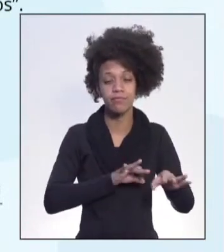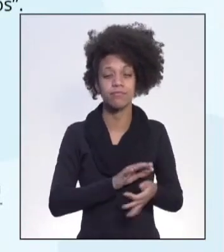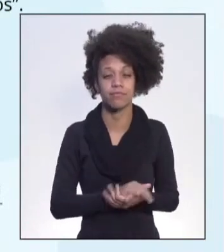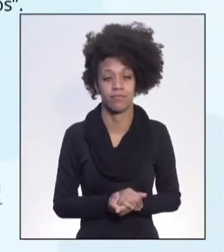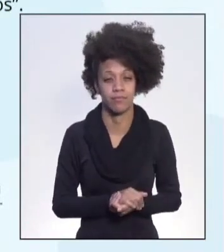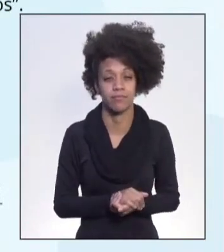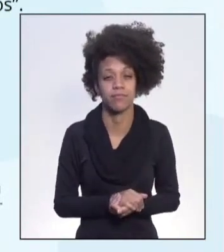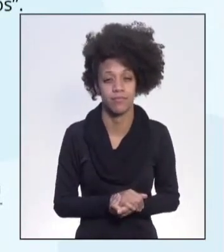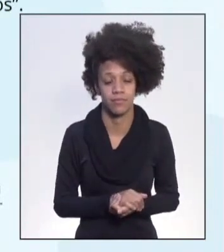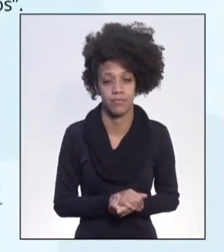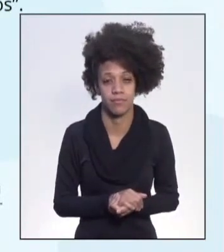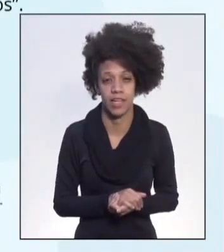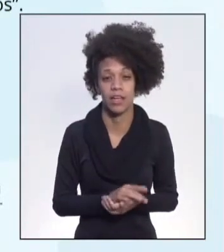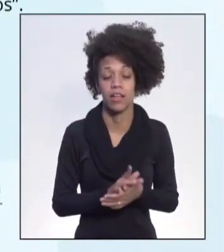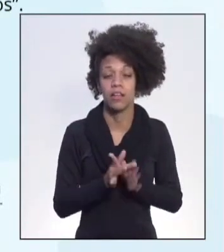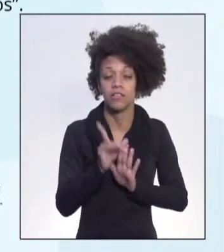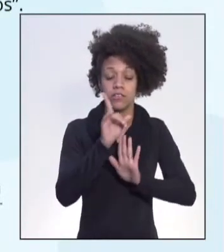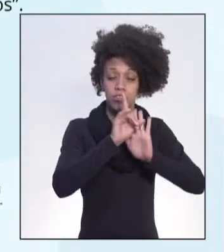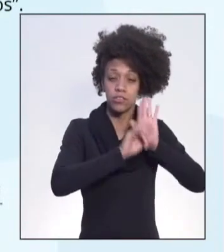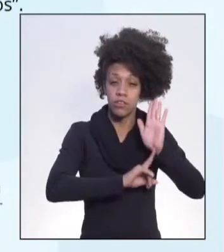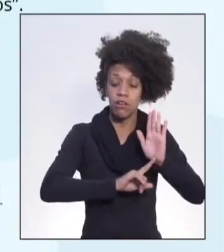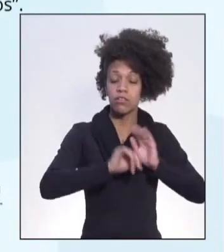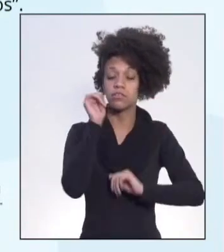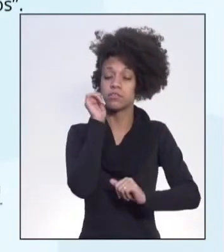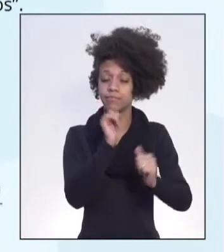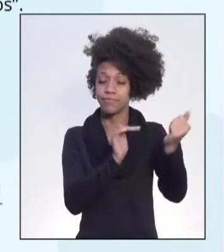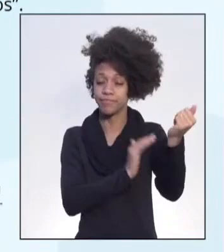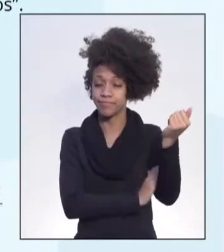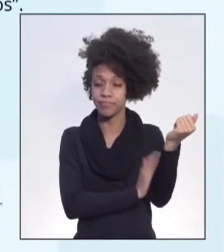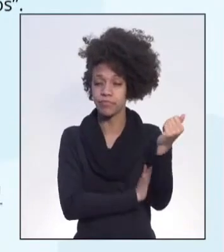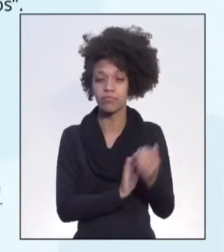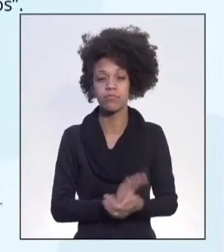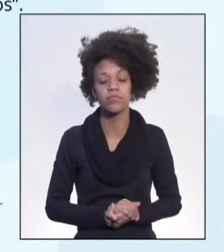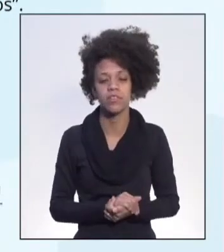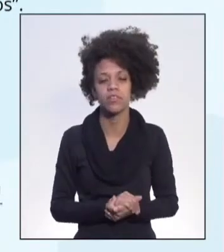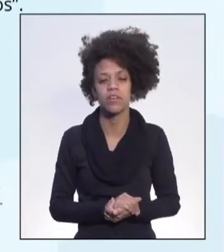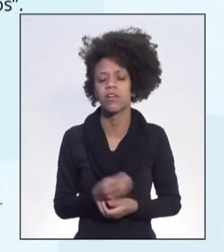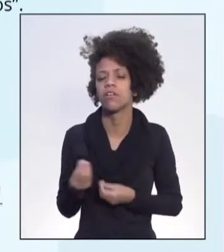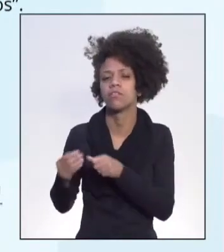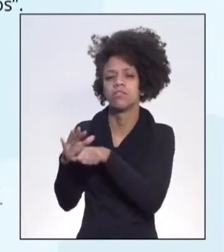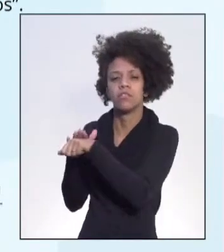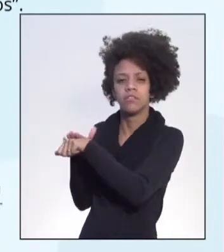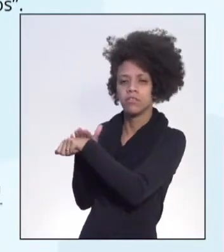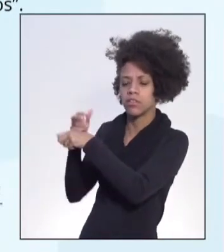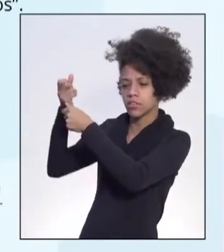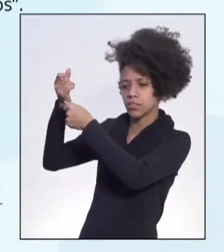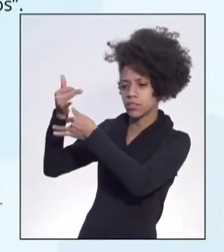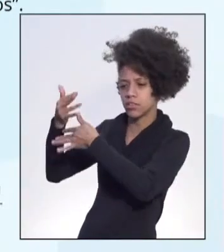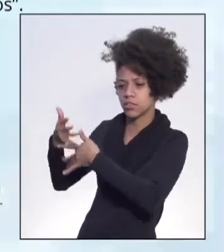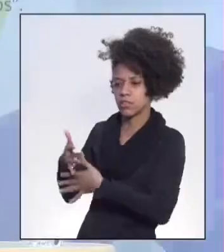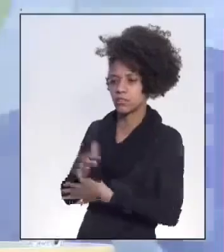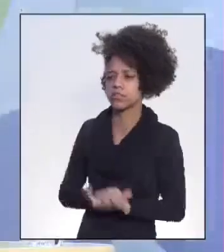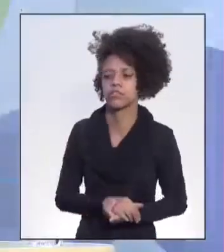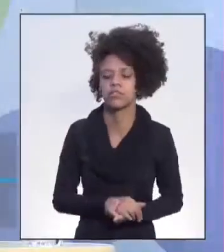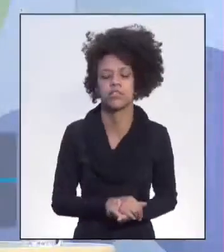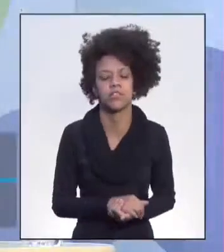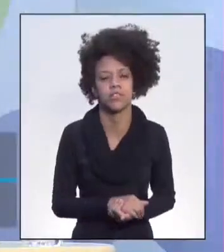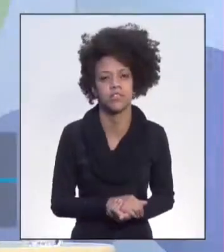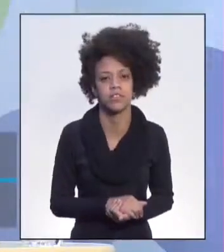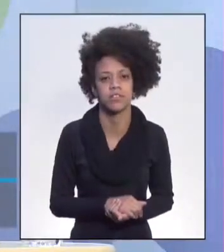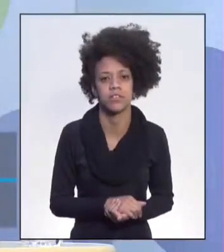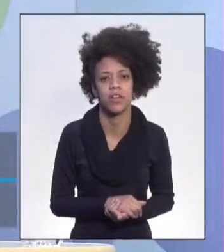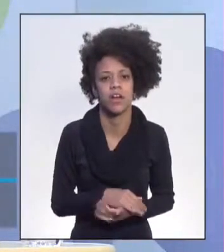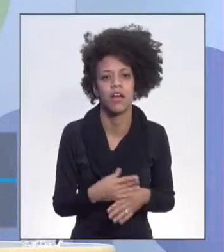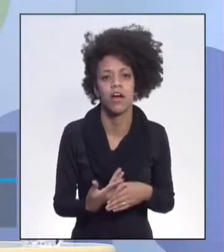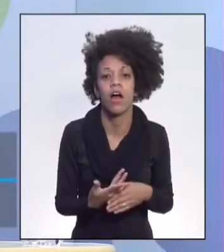uma garantia dos direitos das mulheres. E como é que estamos no chat, Fabi? Estamos muito bem. Deixa eu apontar algumas